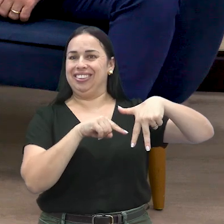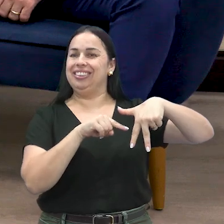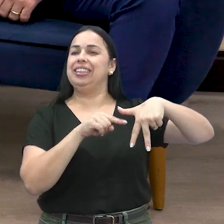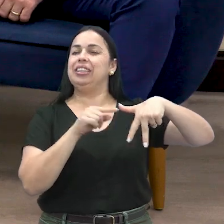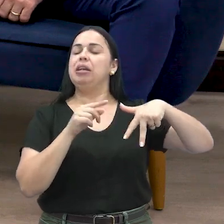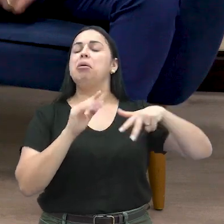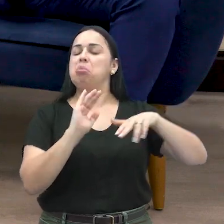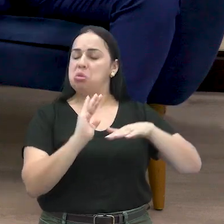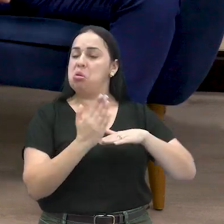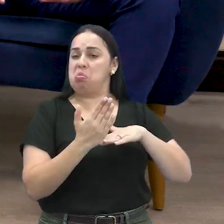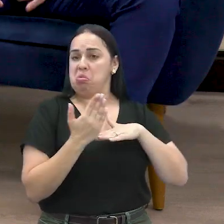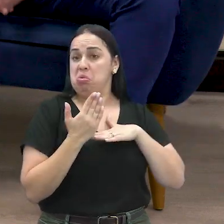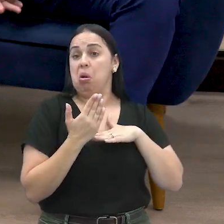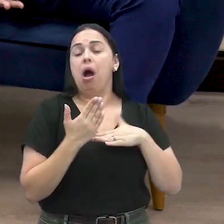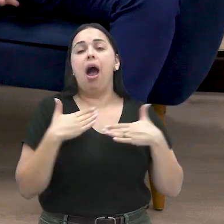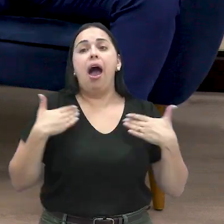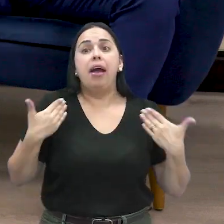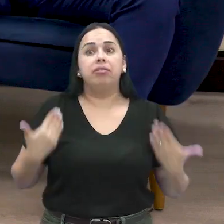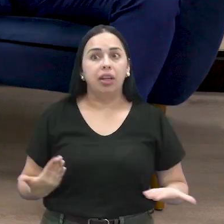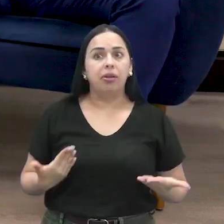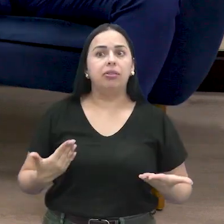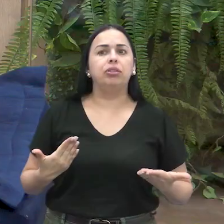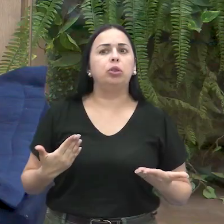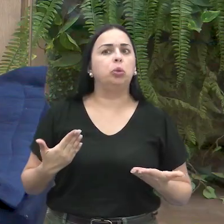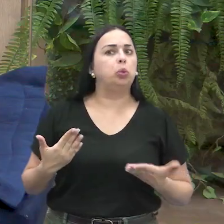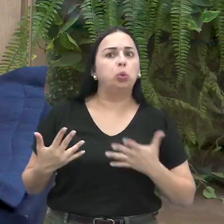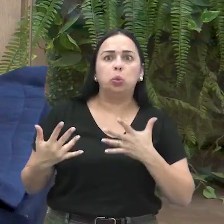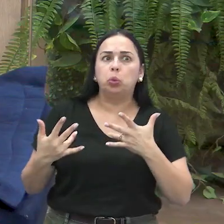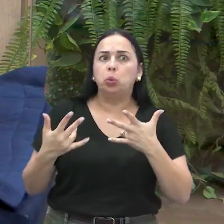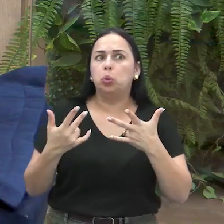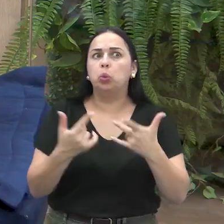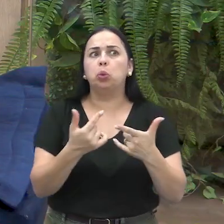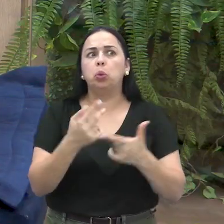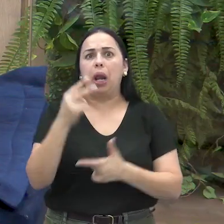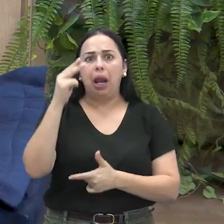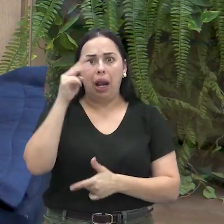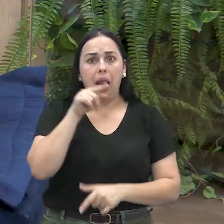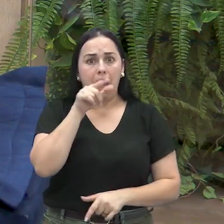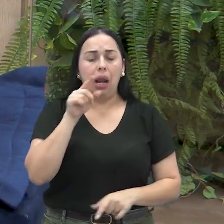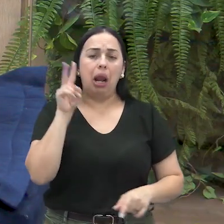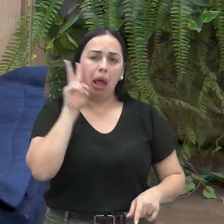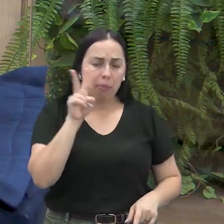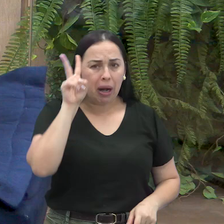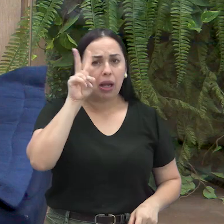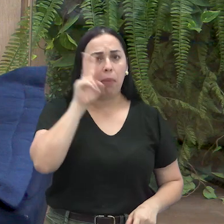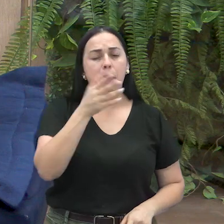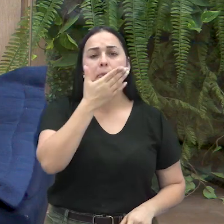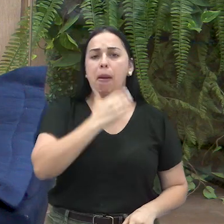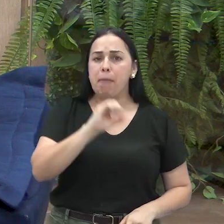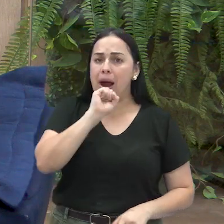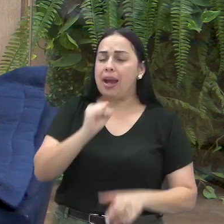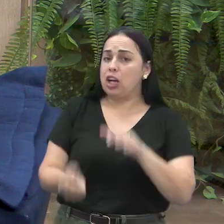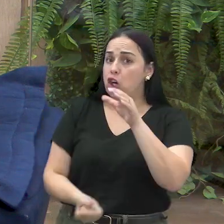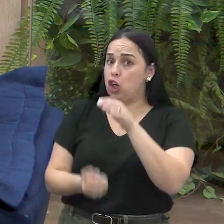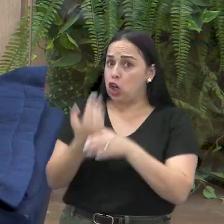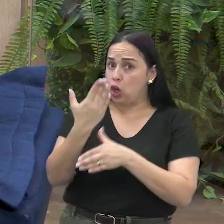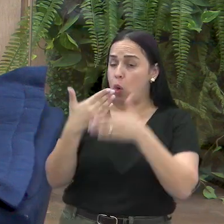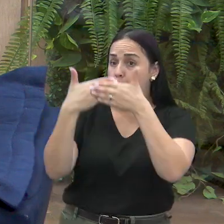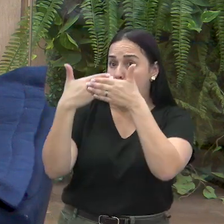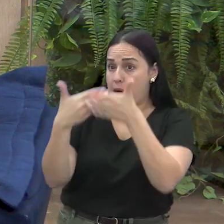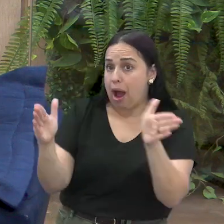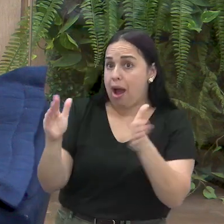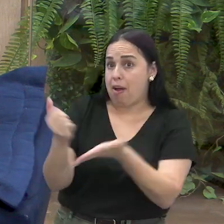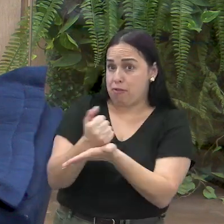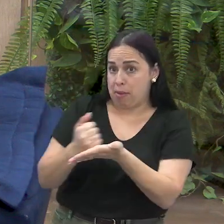por exemplos, Isso me ajudou muito. E toda essa estrutura social, lembrando que meu pai, quando lançou a farmácia comunitária,